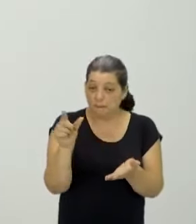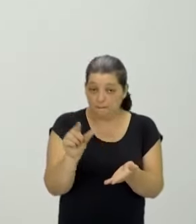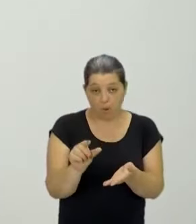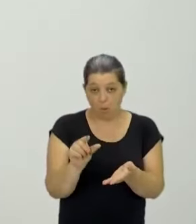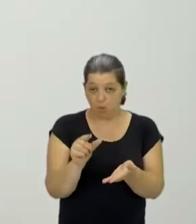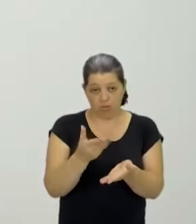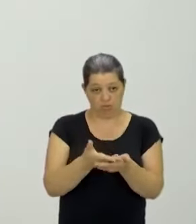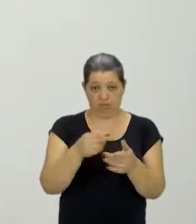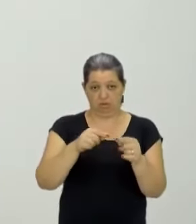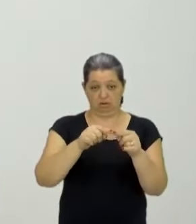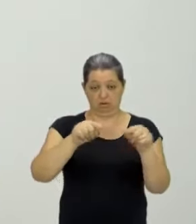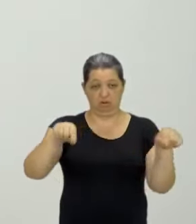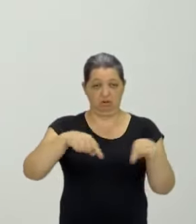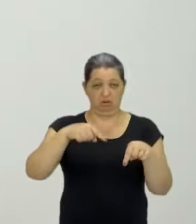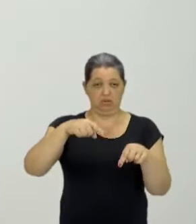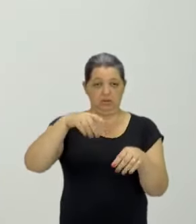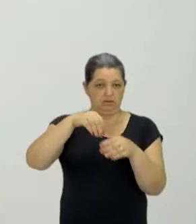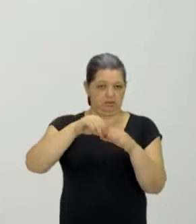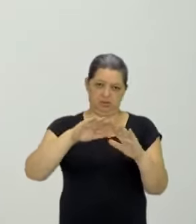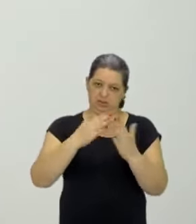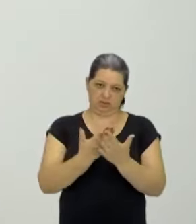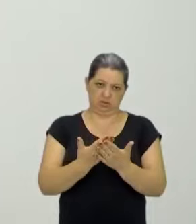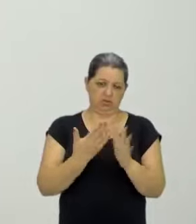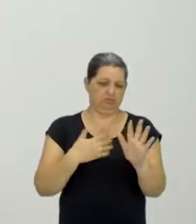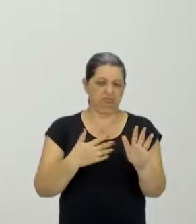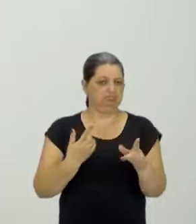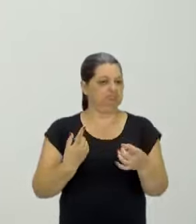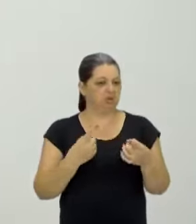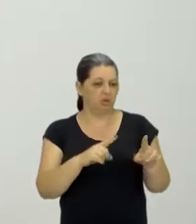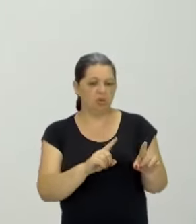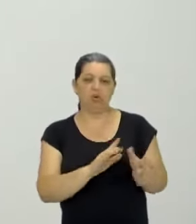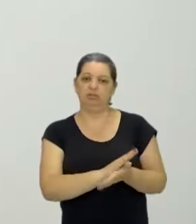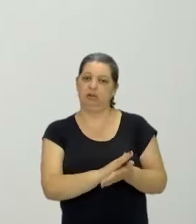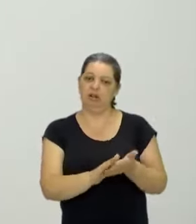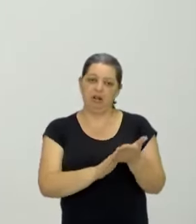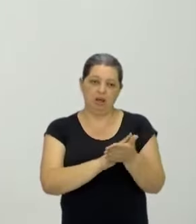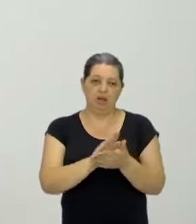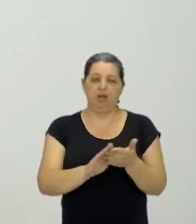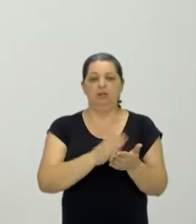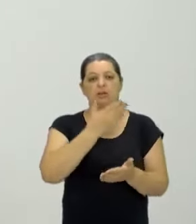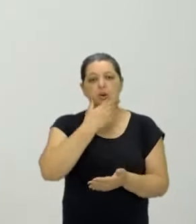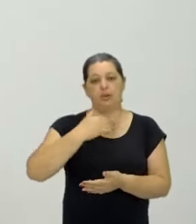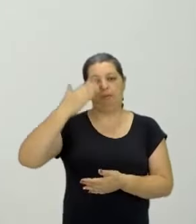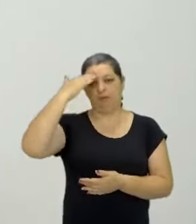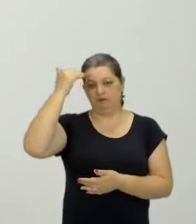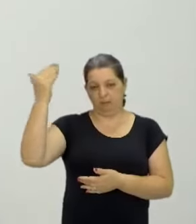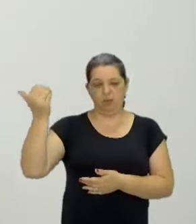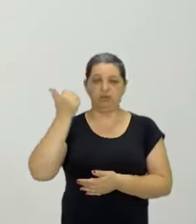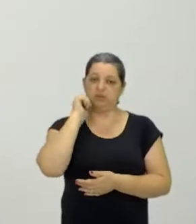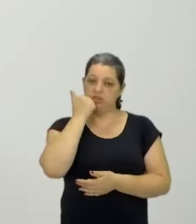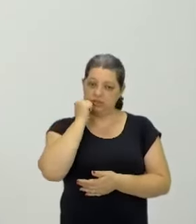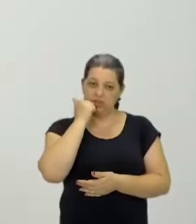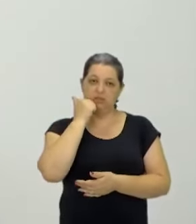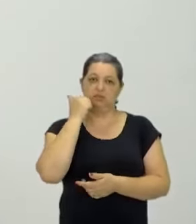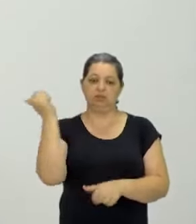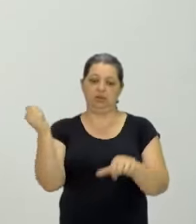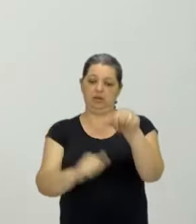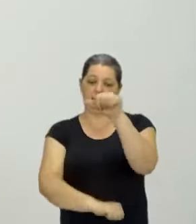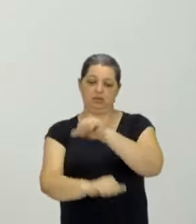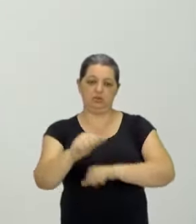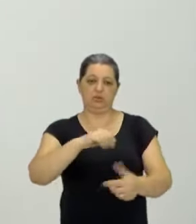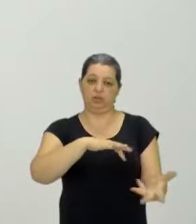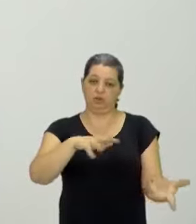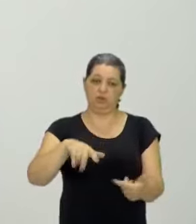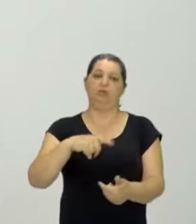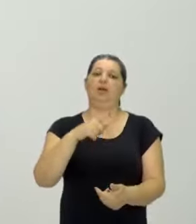nossas referências são sempre, nada contra aos grandes cientistas, né, aos homens que mudaram o mundo, mas a gente tem muita